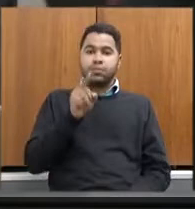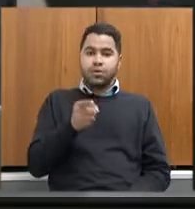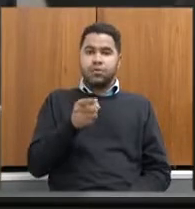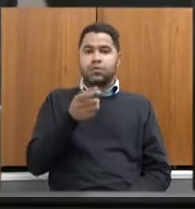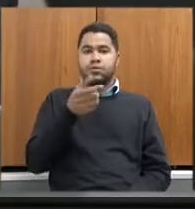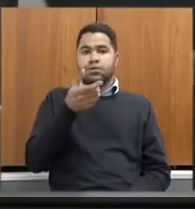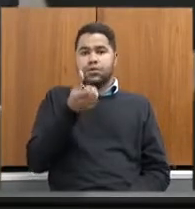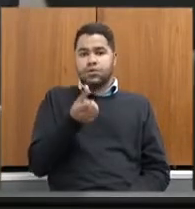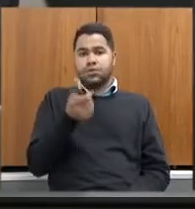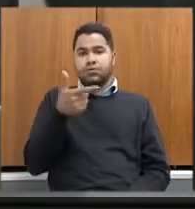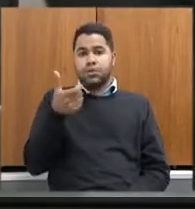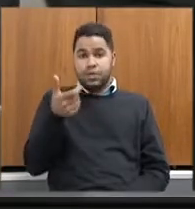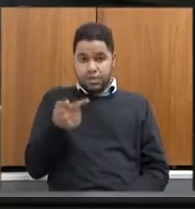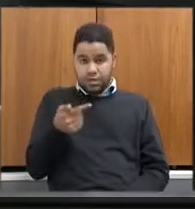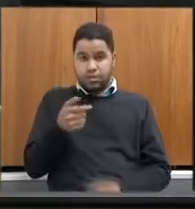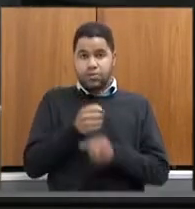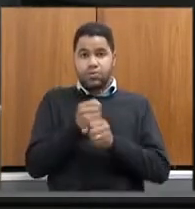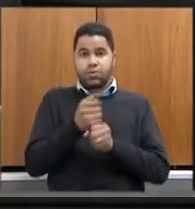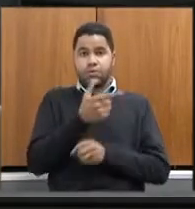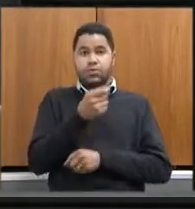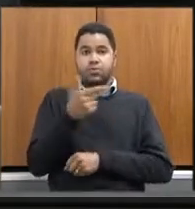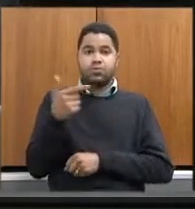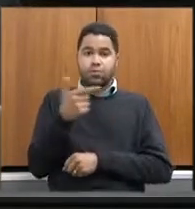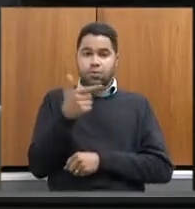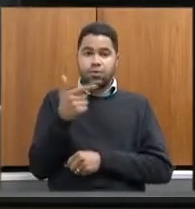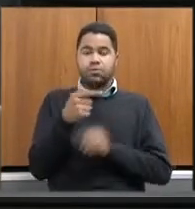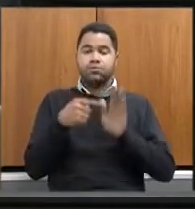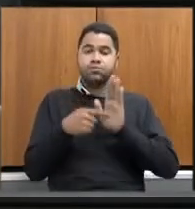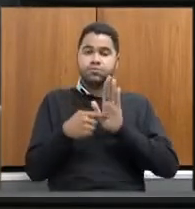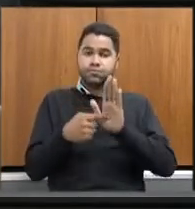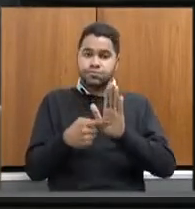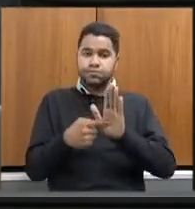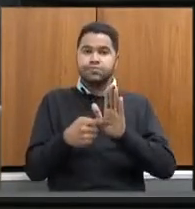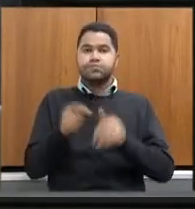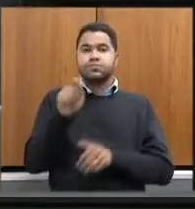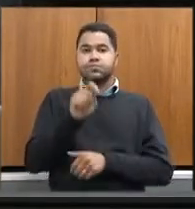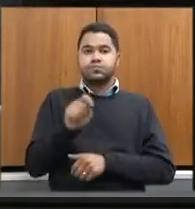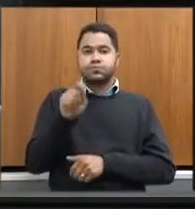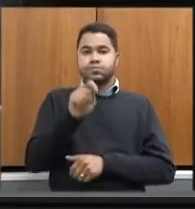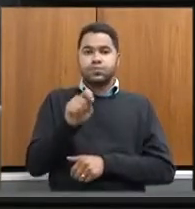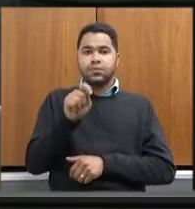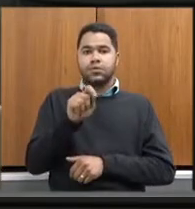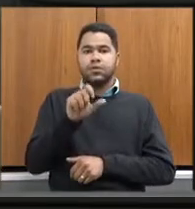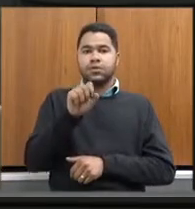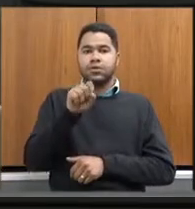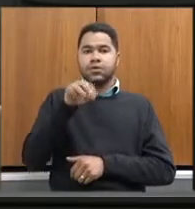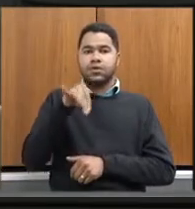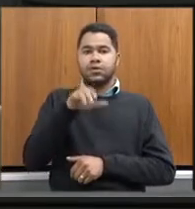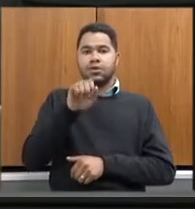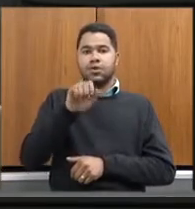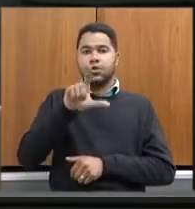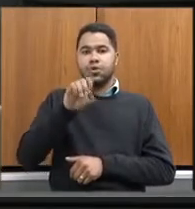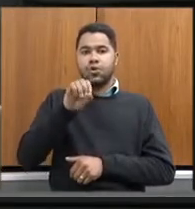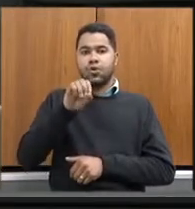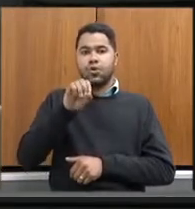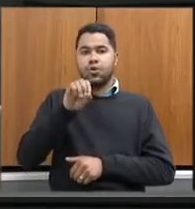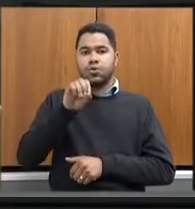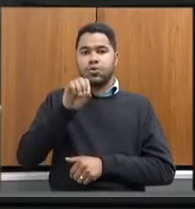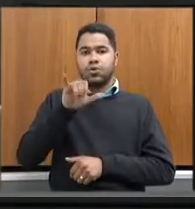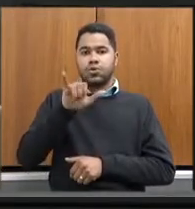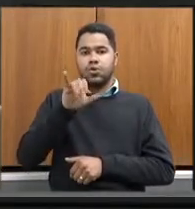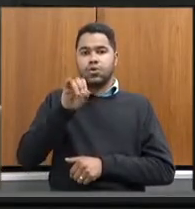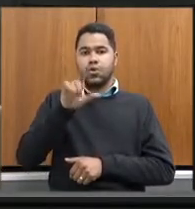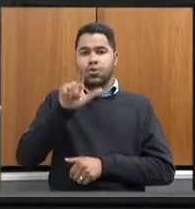2022 de cloud realidade públicas de ação Santo Inácio Loyola no